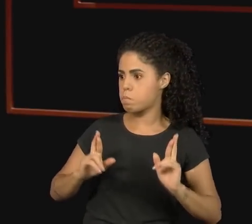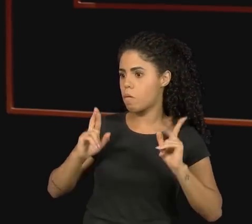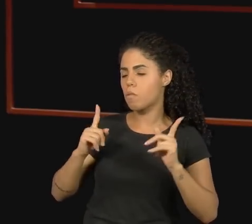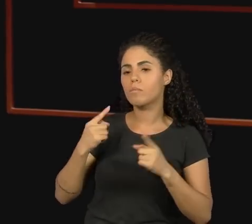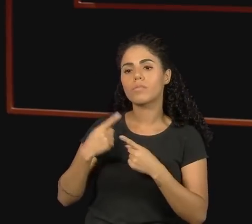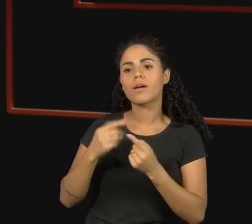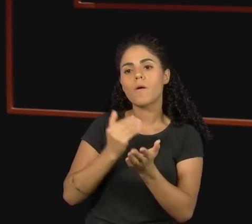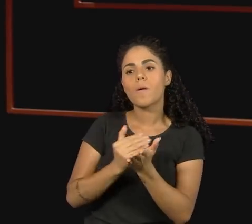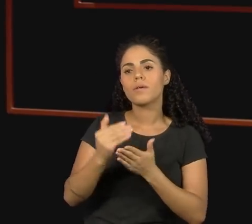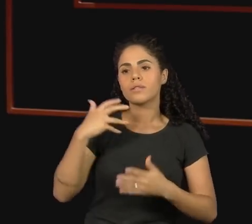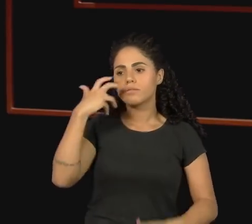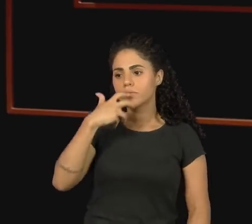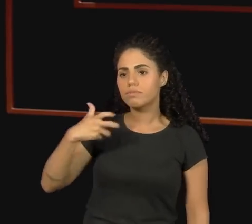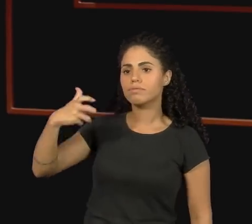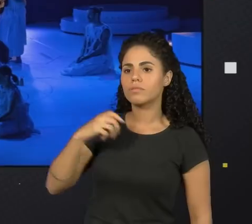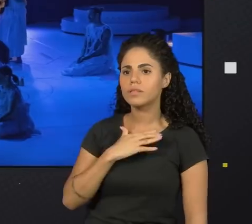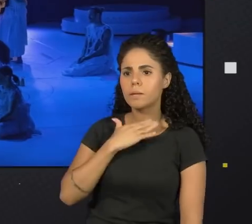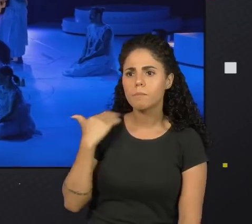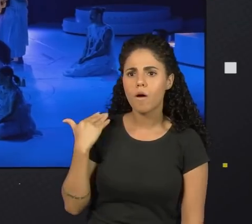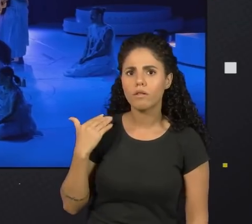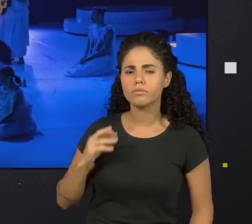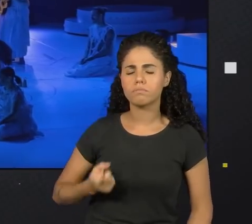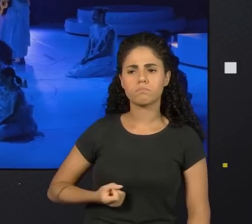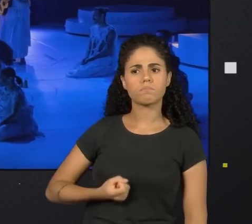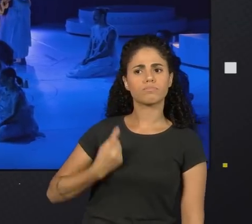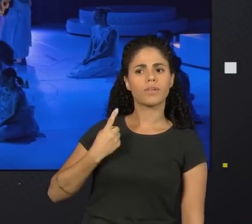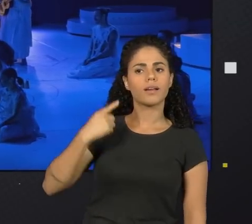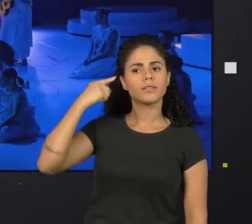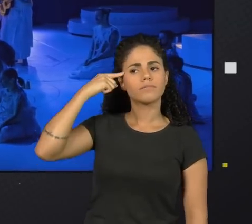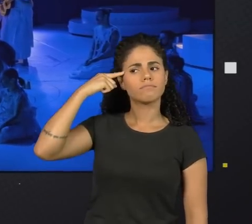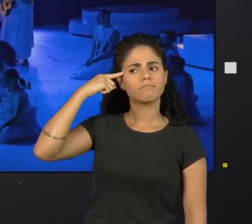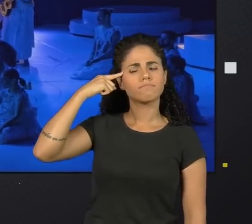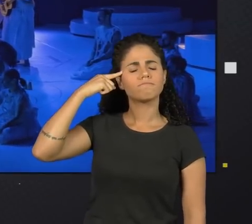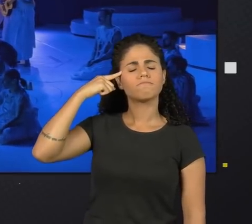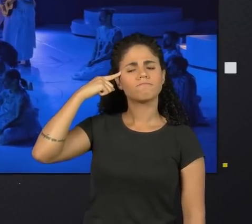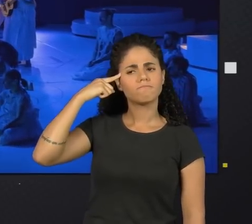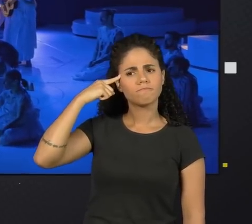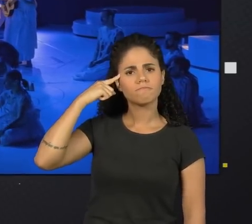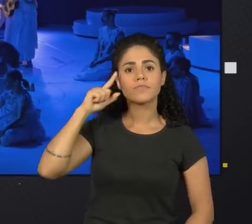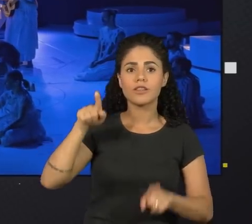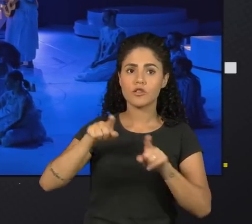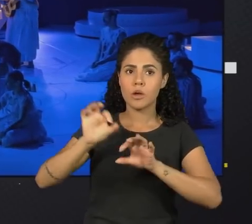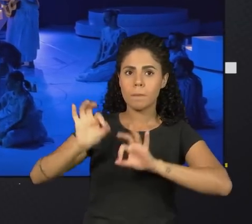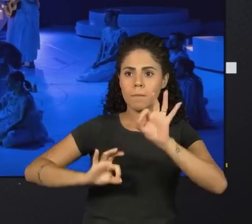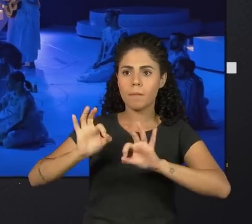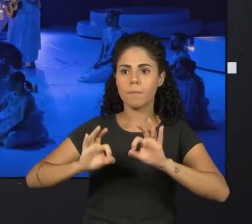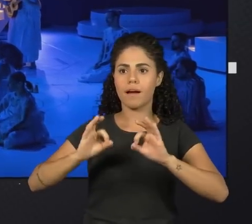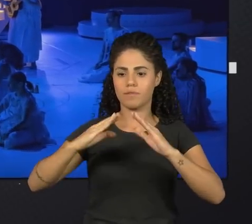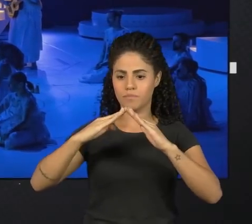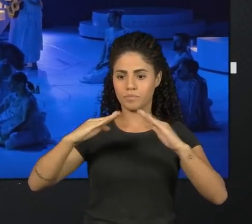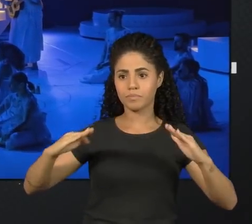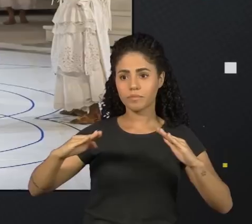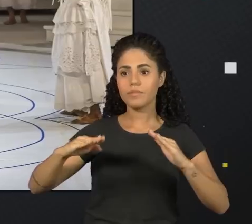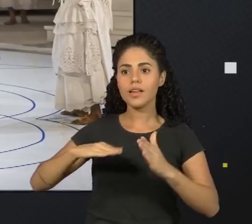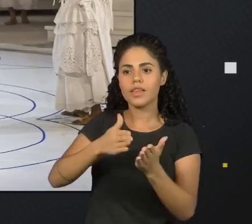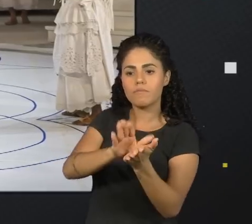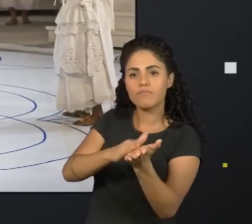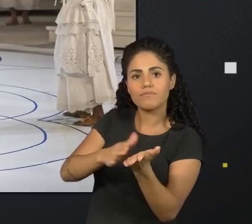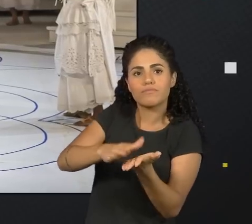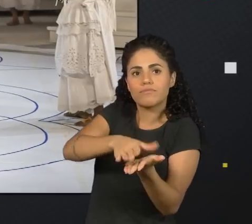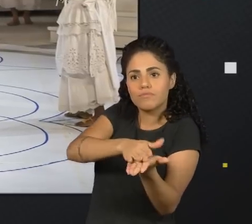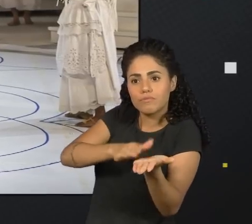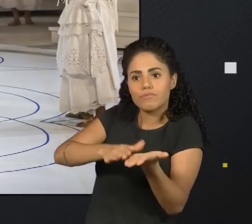musical a partir da morte. E aí nos vem a ideia do barracão da escola de samba, né? Que seria